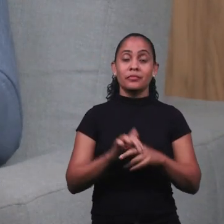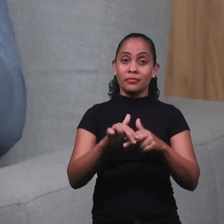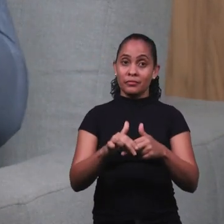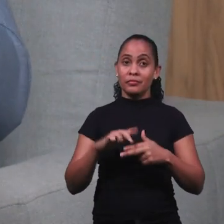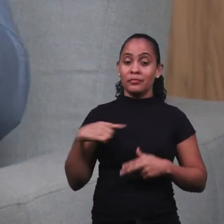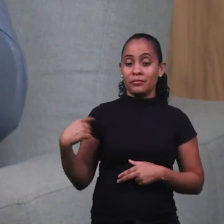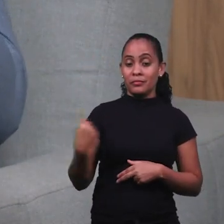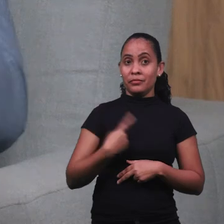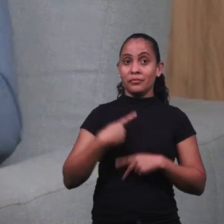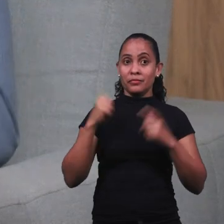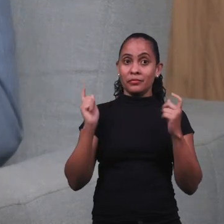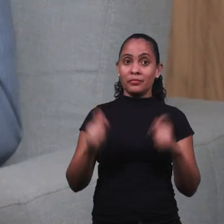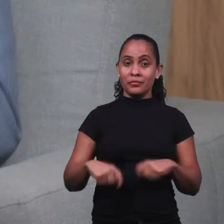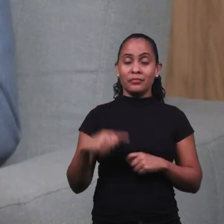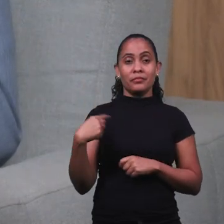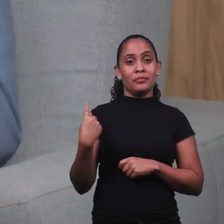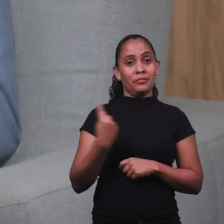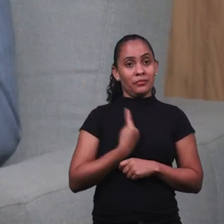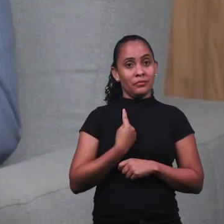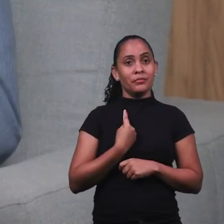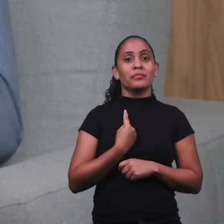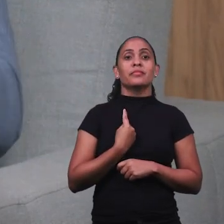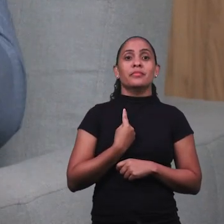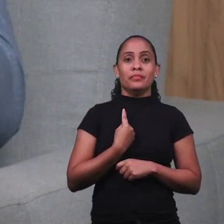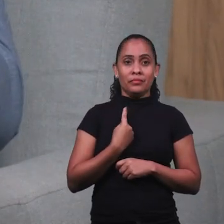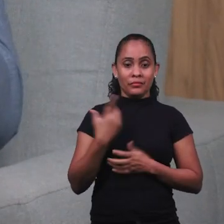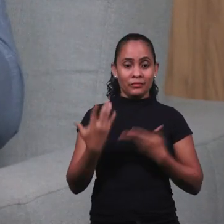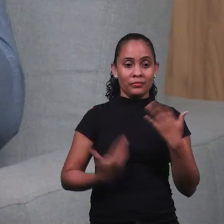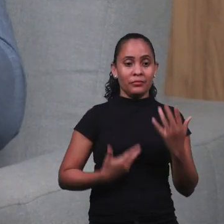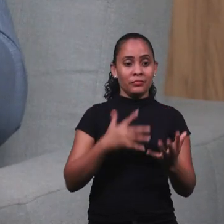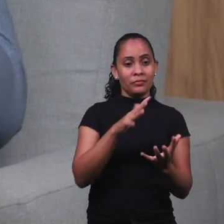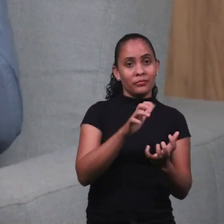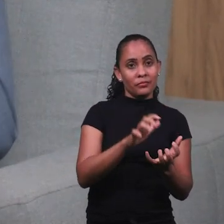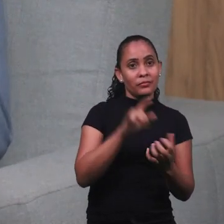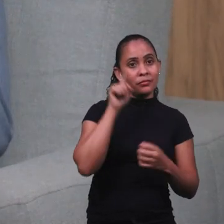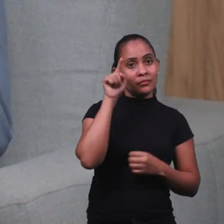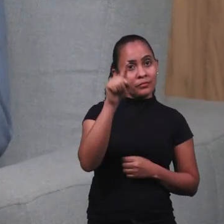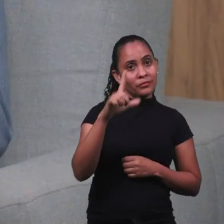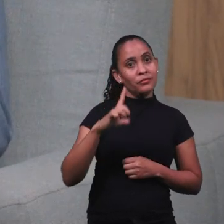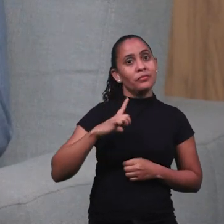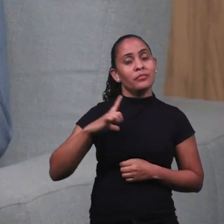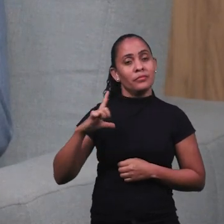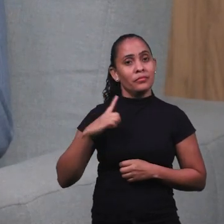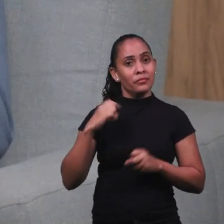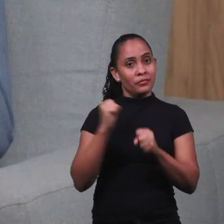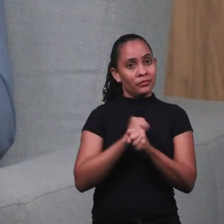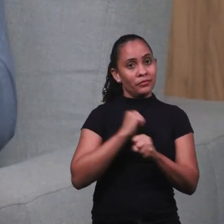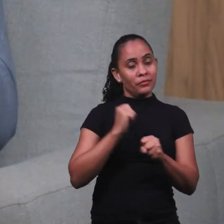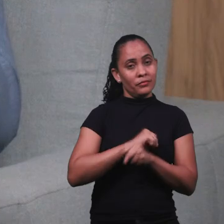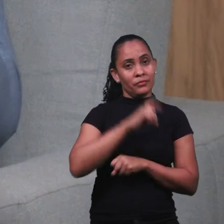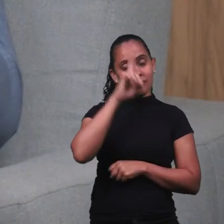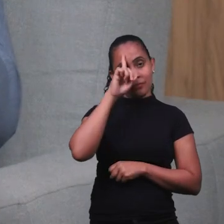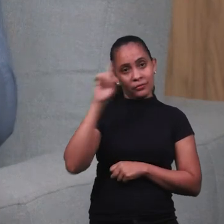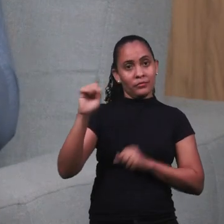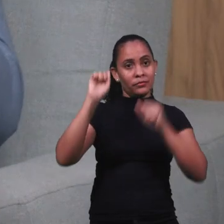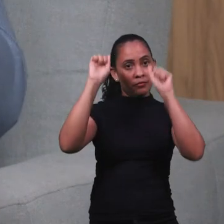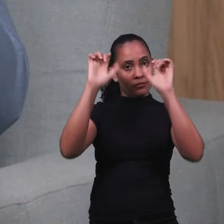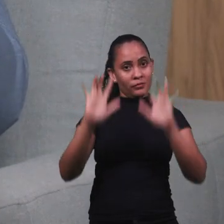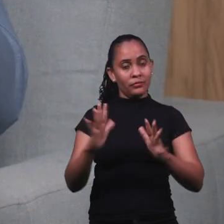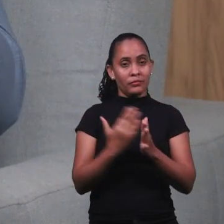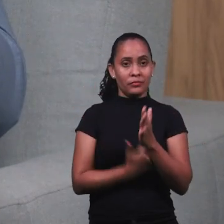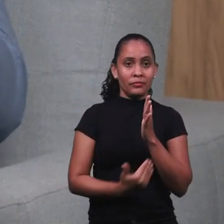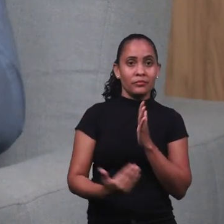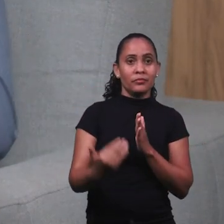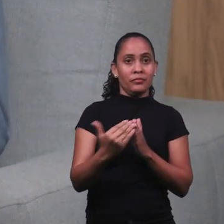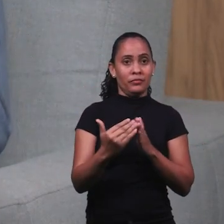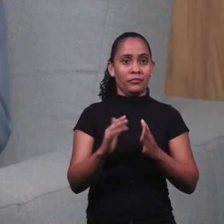podemos dizer para os nossos irmãos idosos, para você que tem realizado a obra do Senhor, Deus tem te abençoado